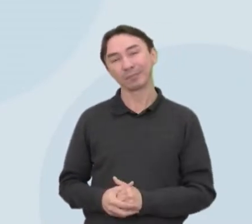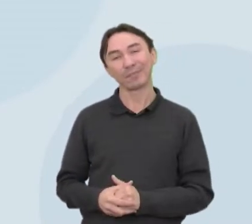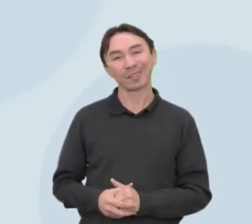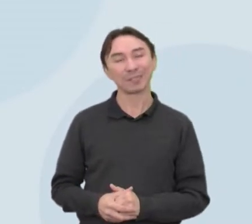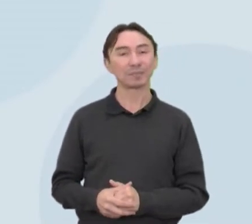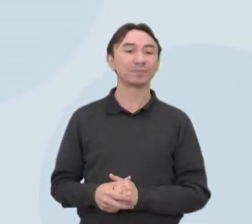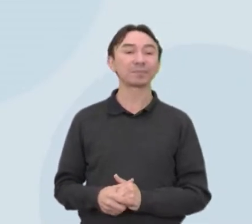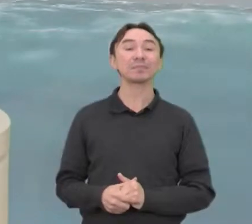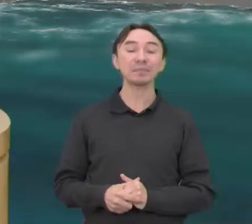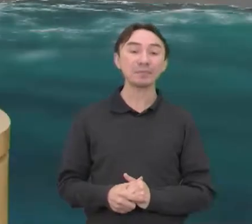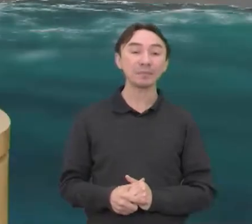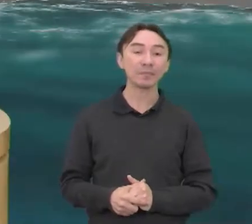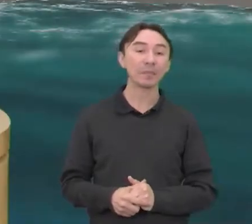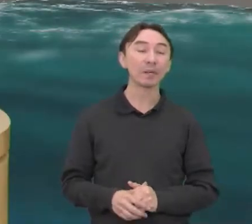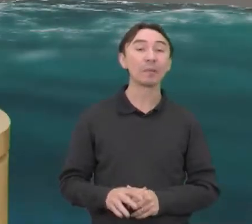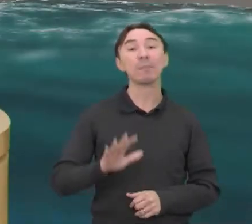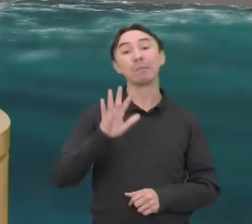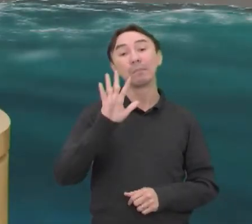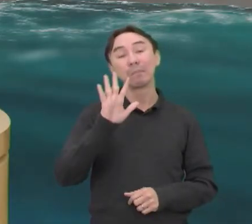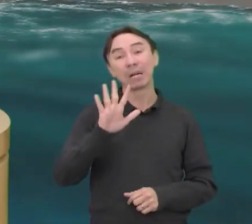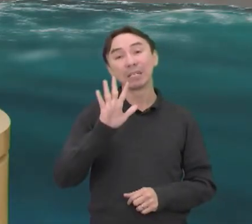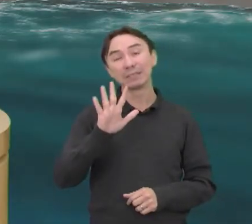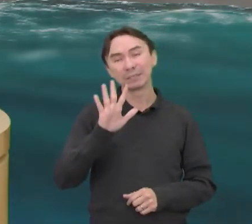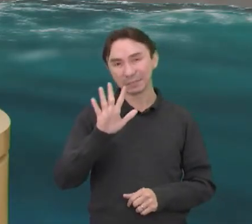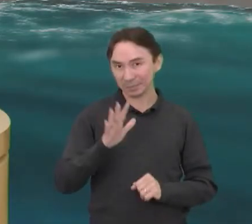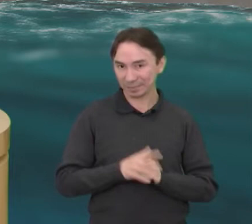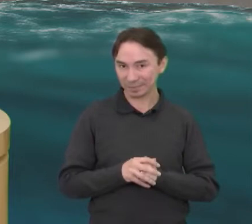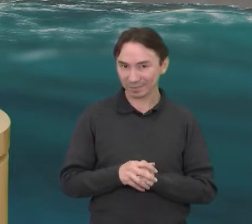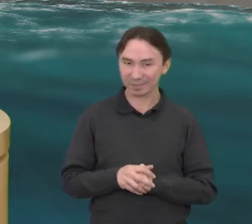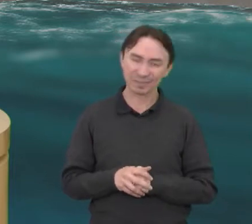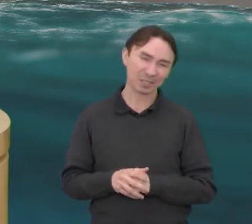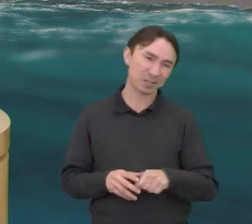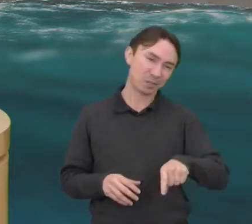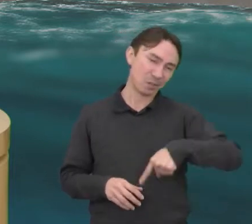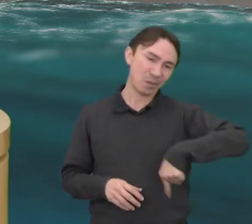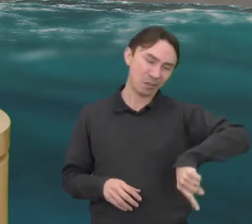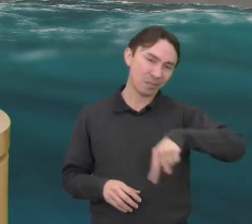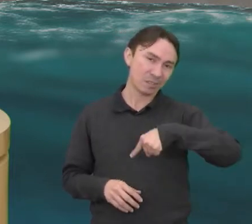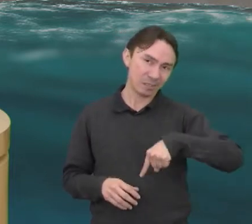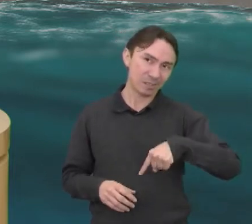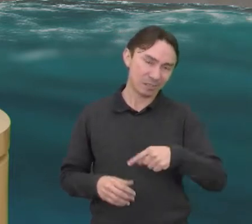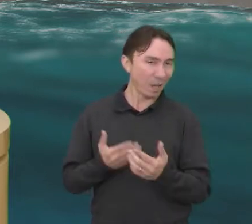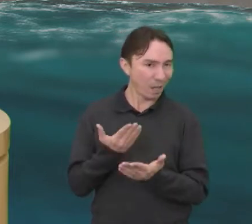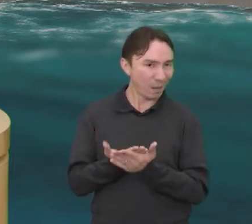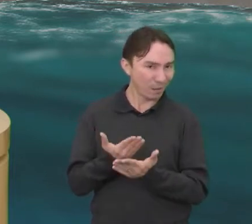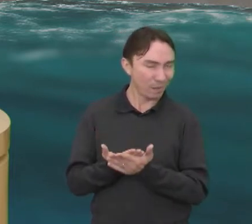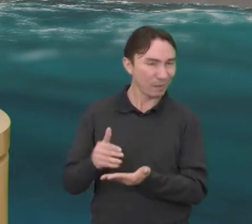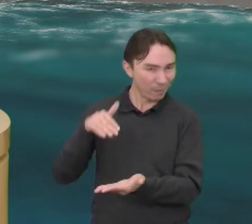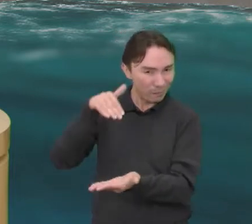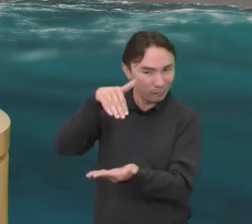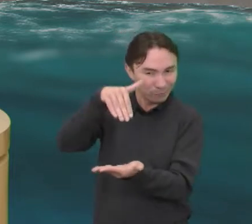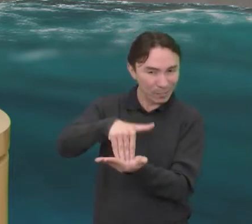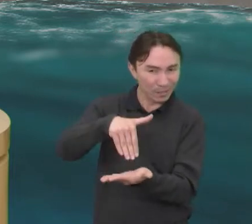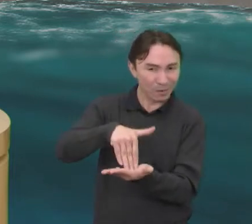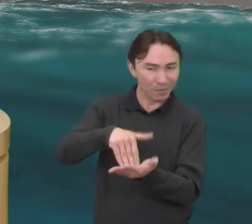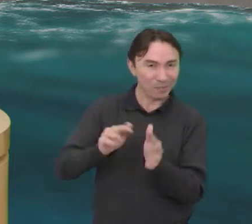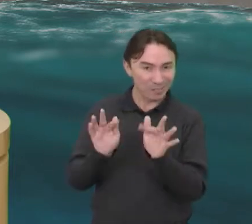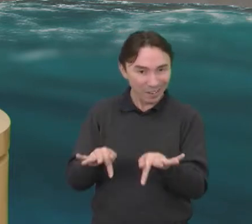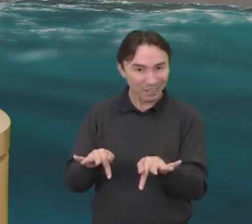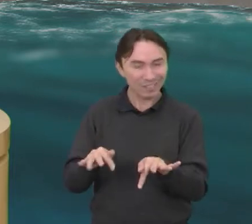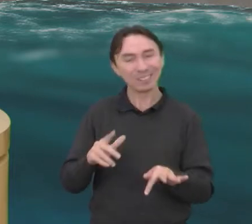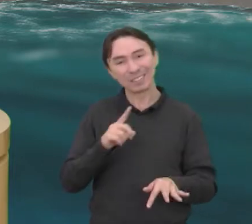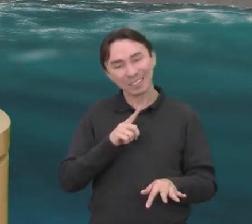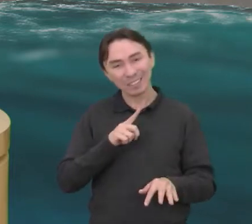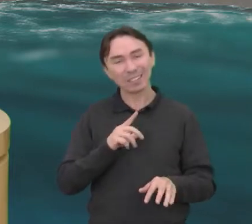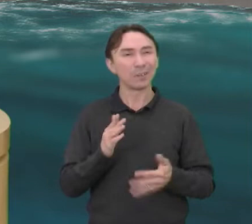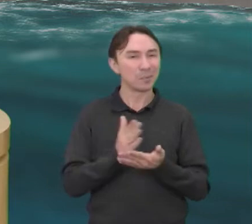Só que, pessoal, pode voltar em mim um pouquinho. Como sempre, a gente termina as aulas e a gente tem aí alguns questionamentos que eu deixo para